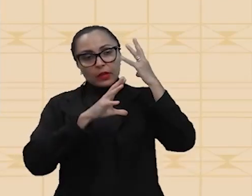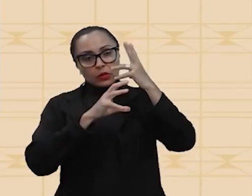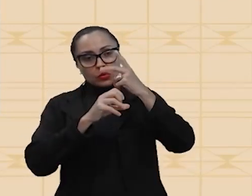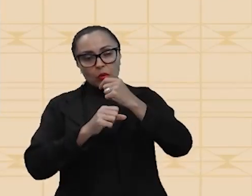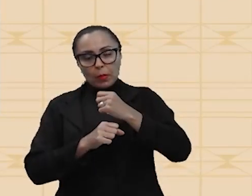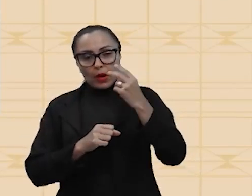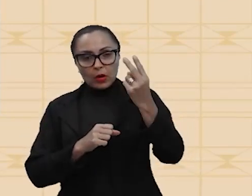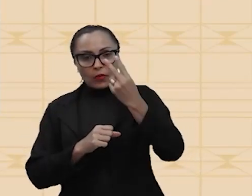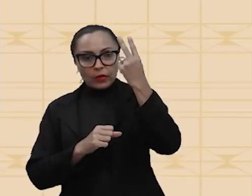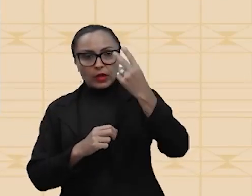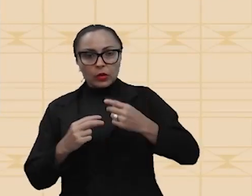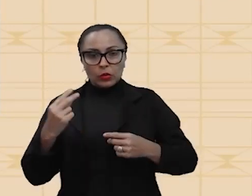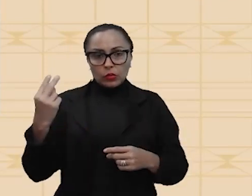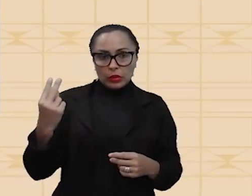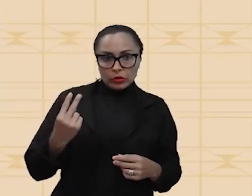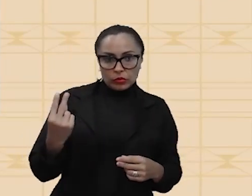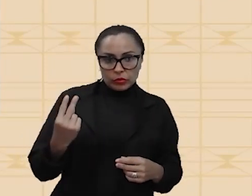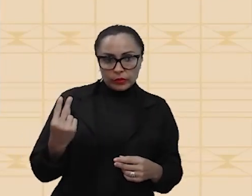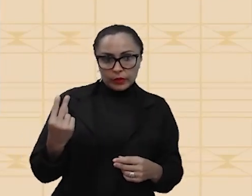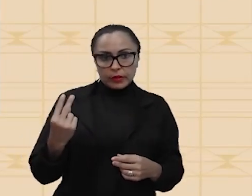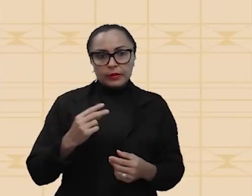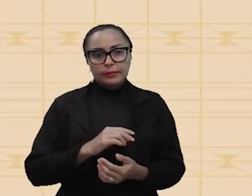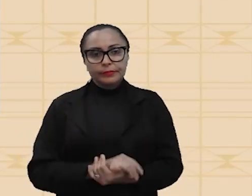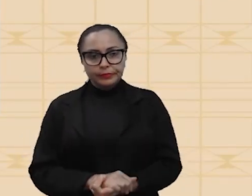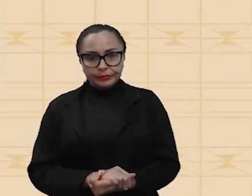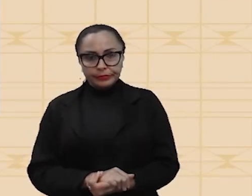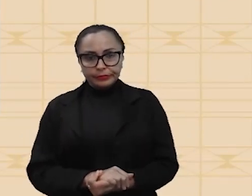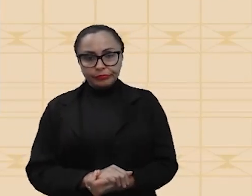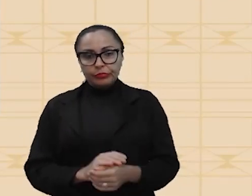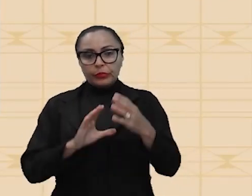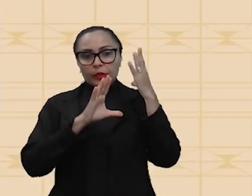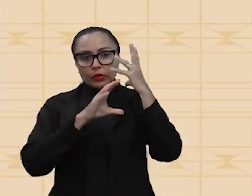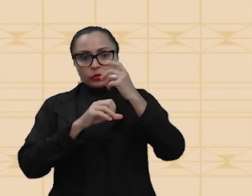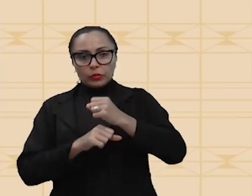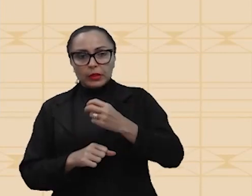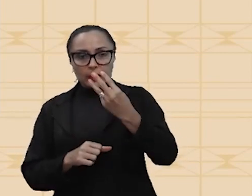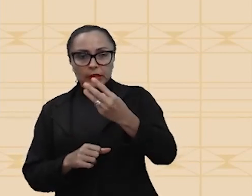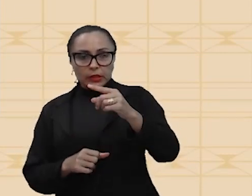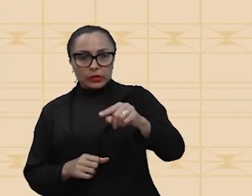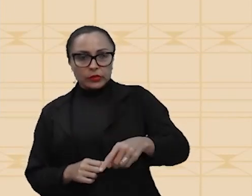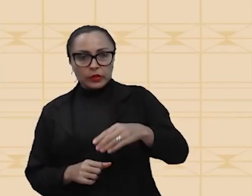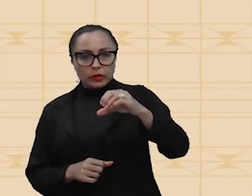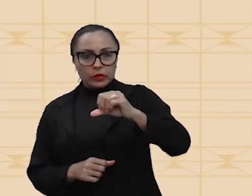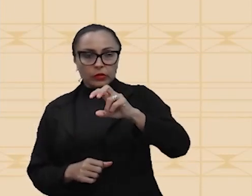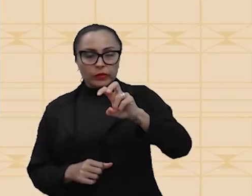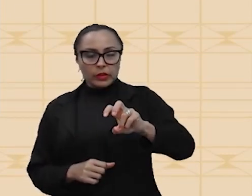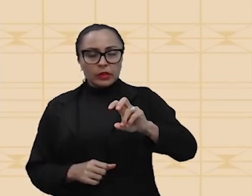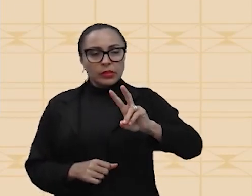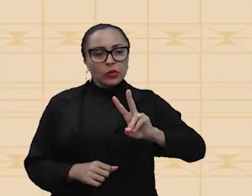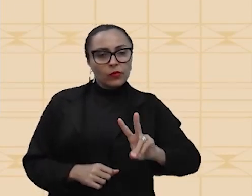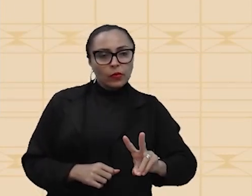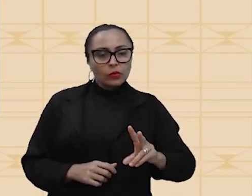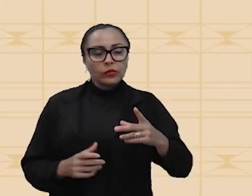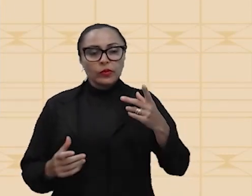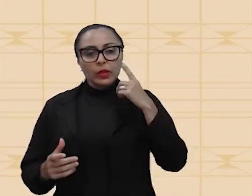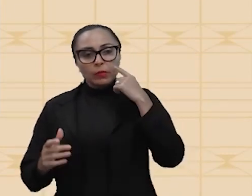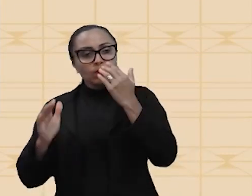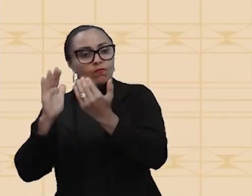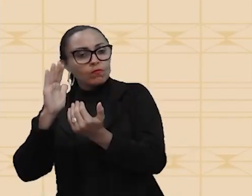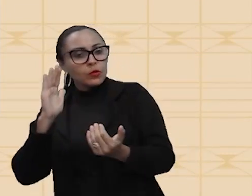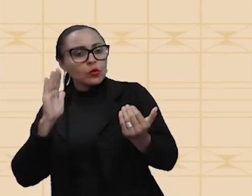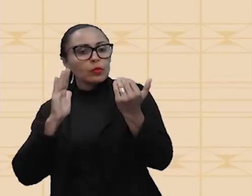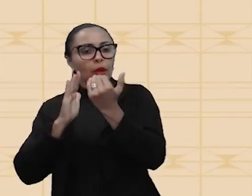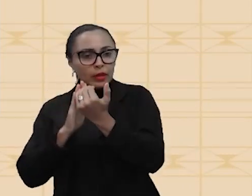duas diferenças de potenciais. E essa soma dá 3,95, ficando superior ao que tem na indicação do